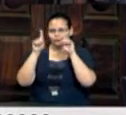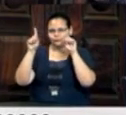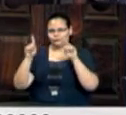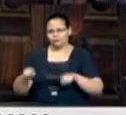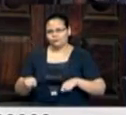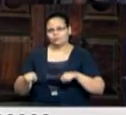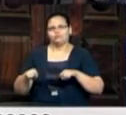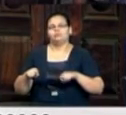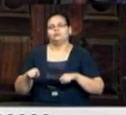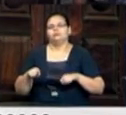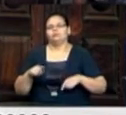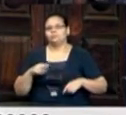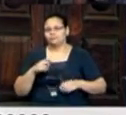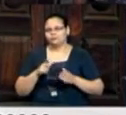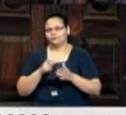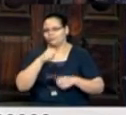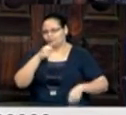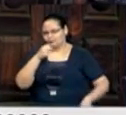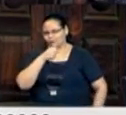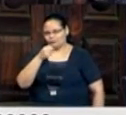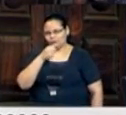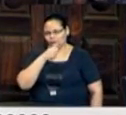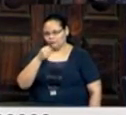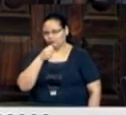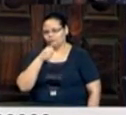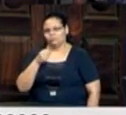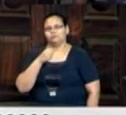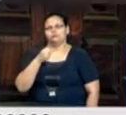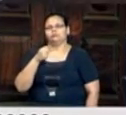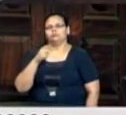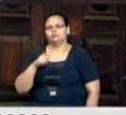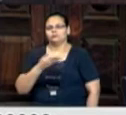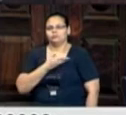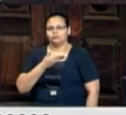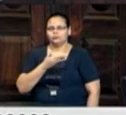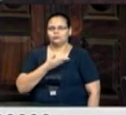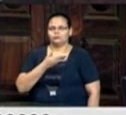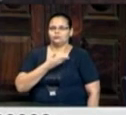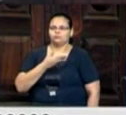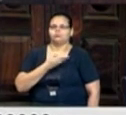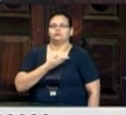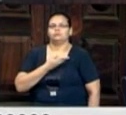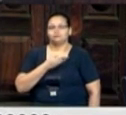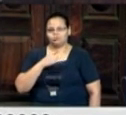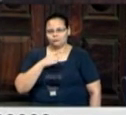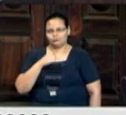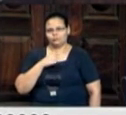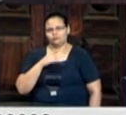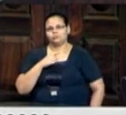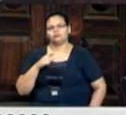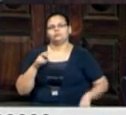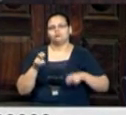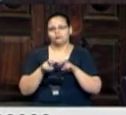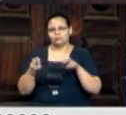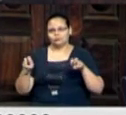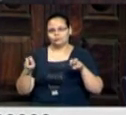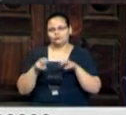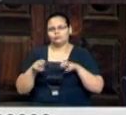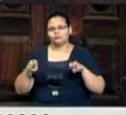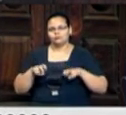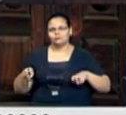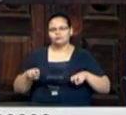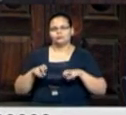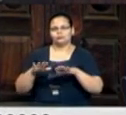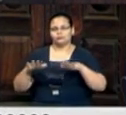funcionário, imprensa, companheiros e companheiras que ocupam as dependências da